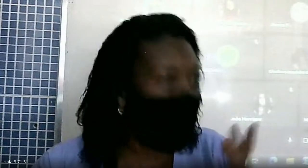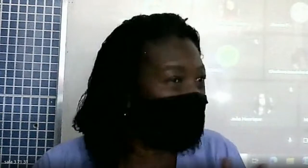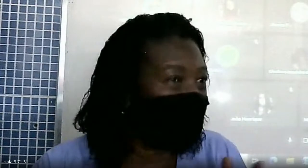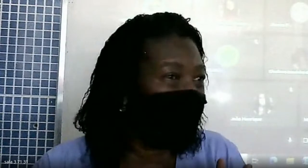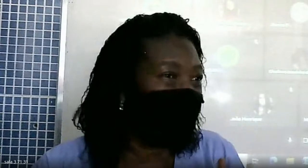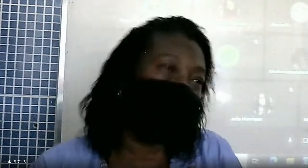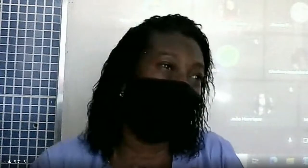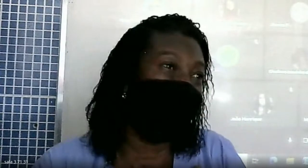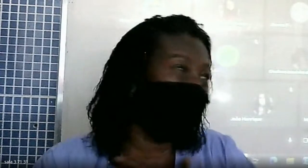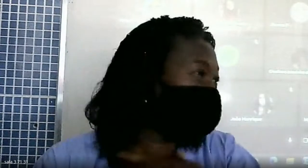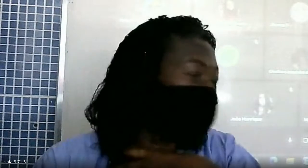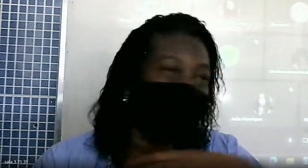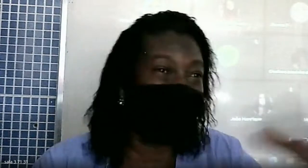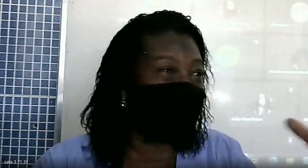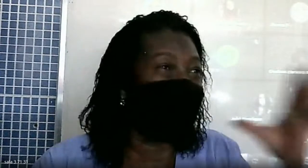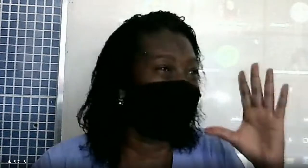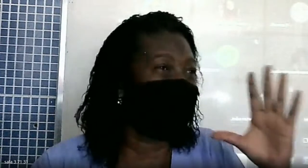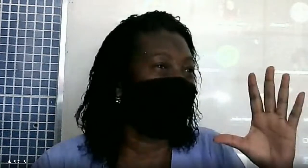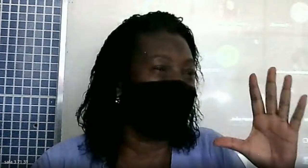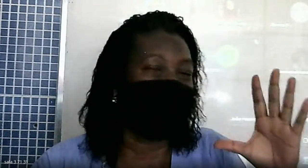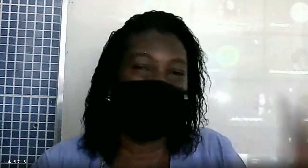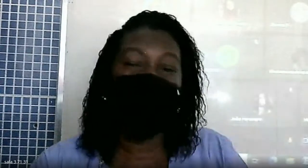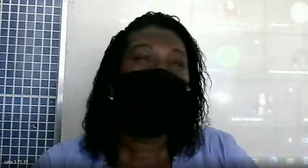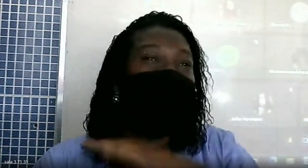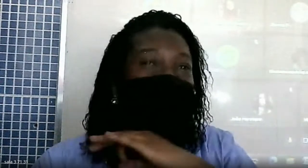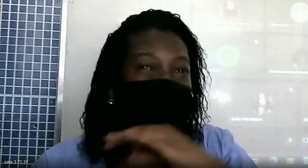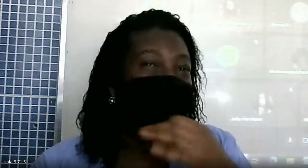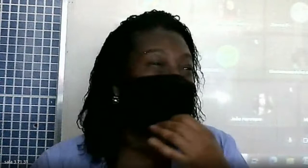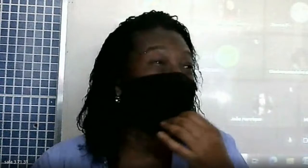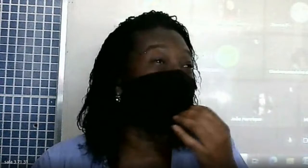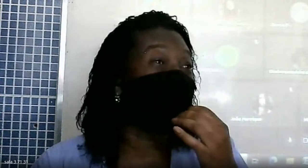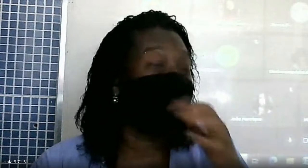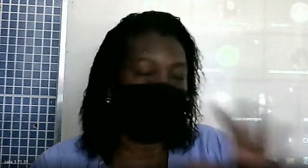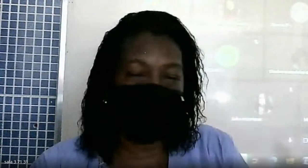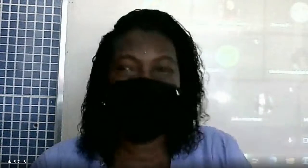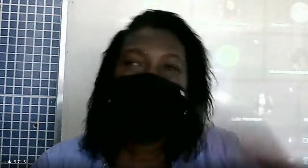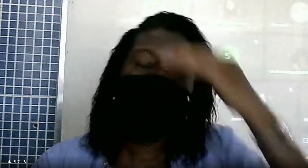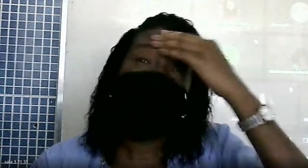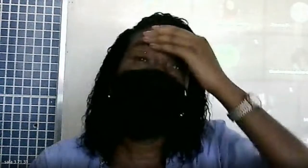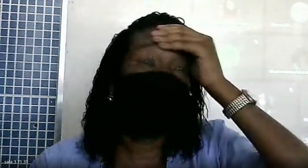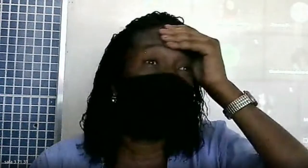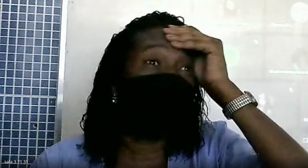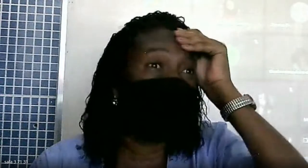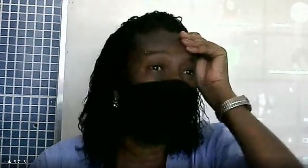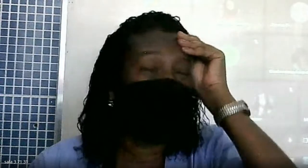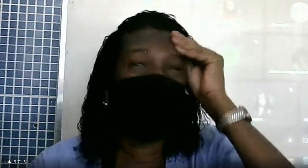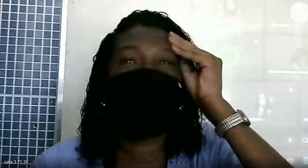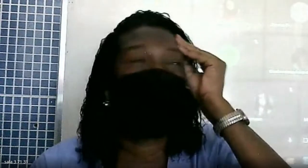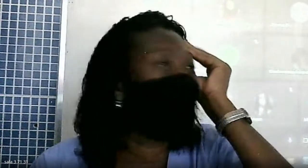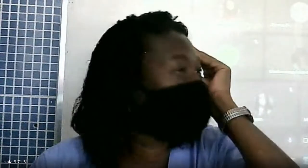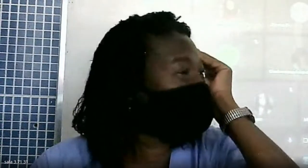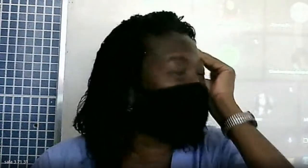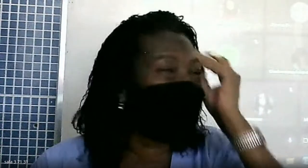tia, só um pouquinho. Menino, olha, a garota entrou ali, não tinha nem 15 anos ainda. Ela estava com 13. Ela entrou ali